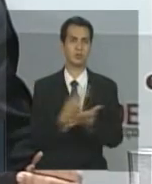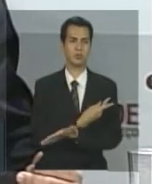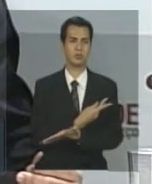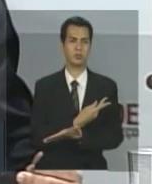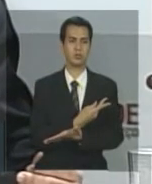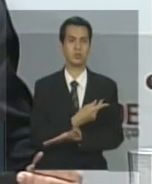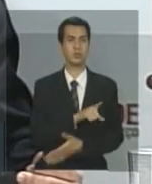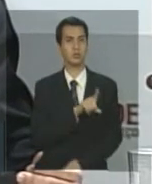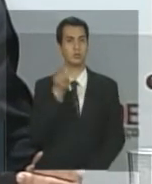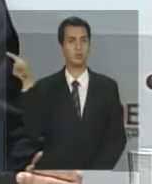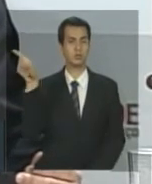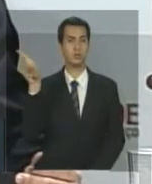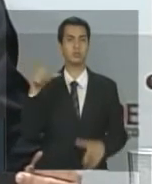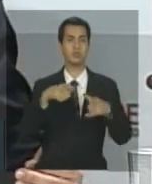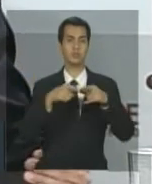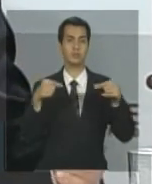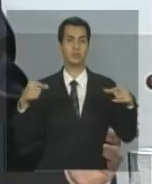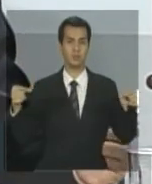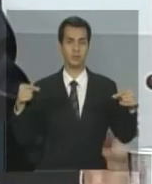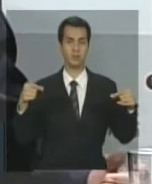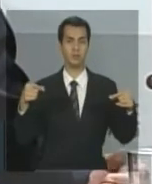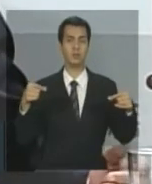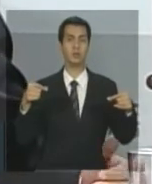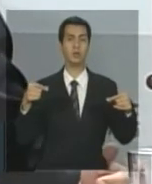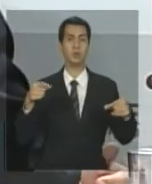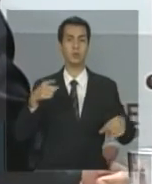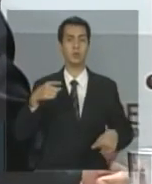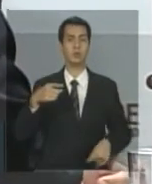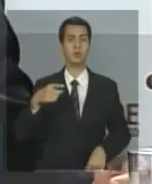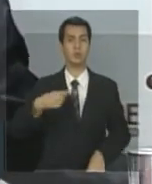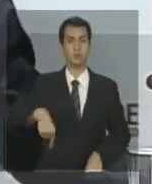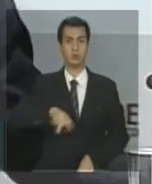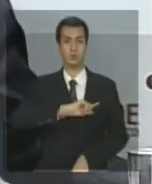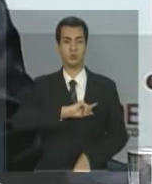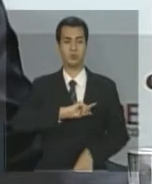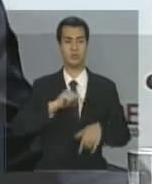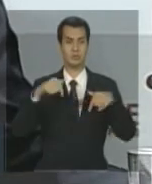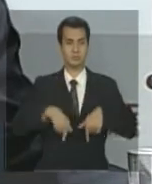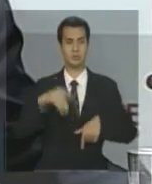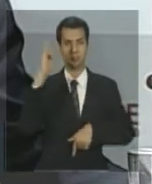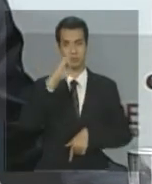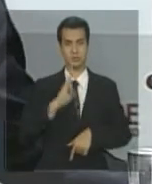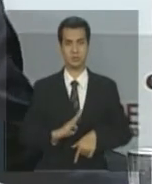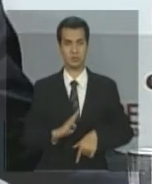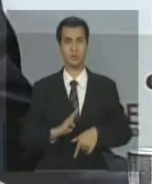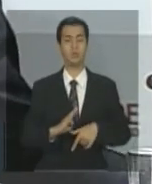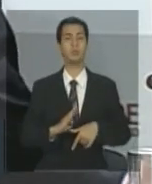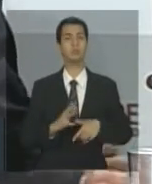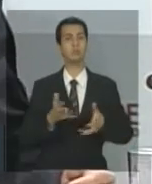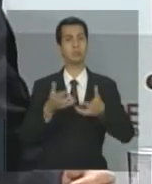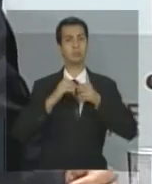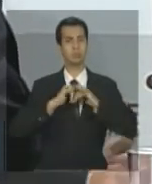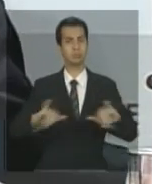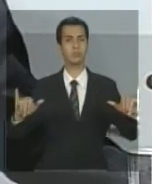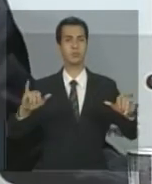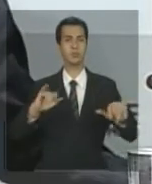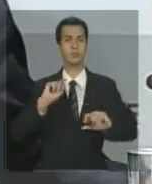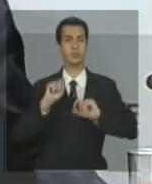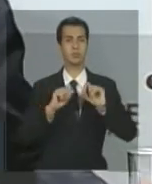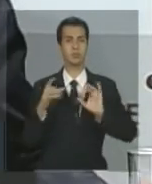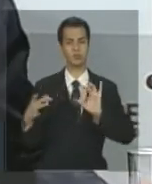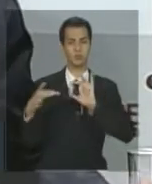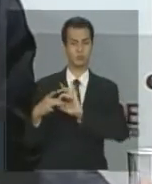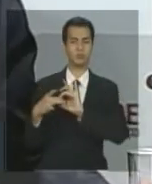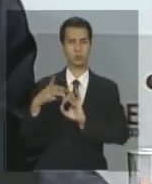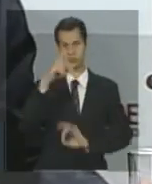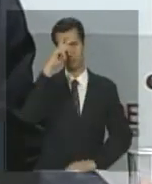nuclear no Japão. Nós fomos acionados, inclusive, para poder ampliar rapidamente aqui no Brasil. Fizemos uma cooperação com a Einstein em São